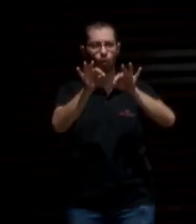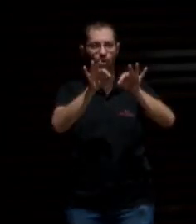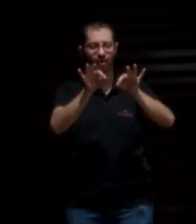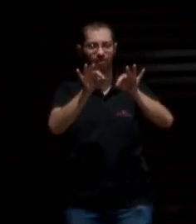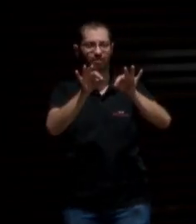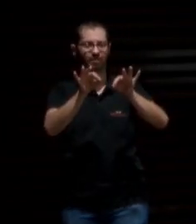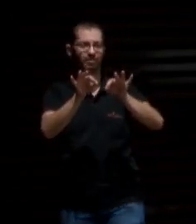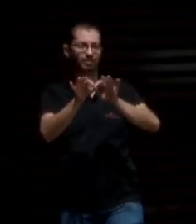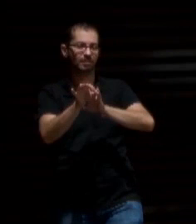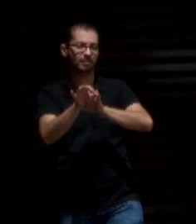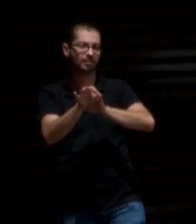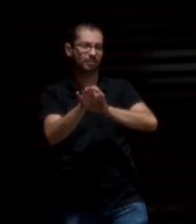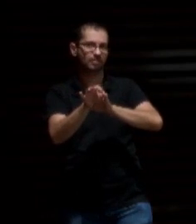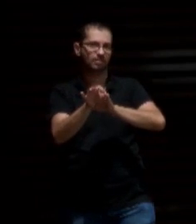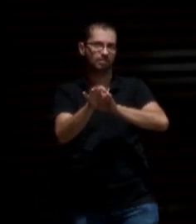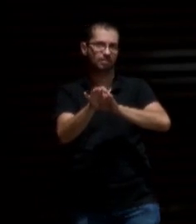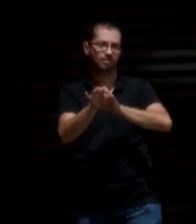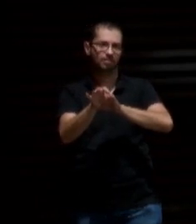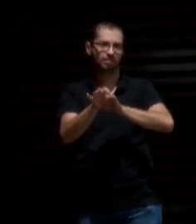os iníquos para o dia da matança.